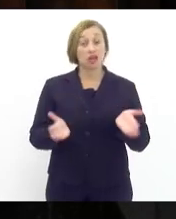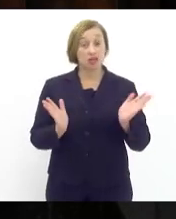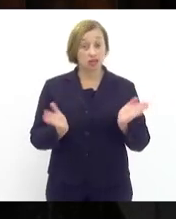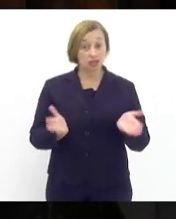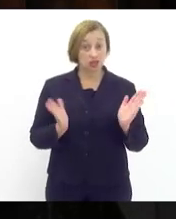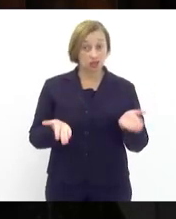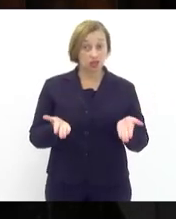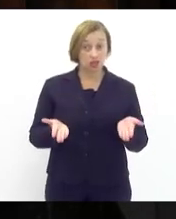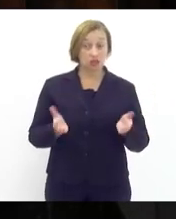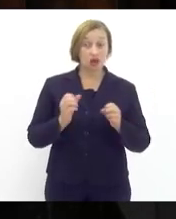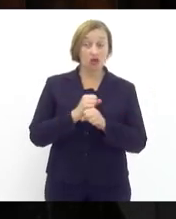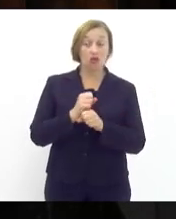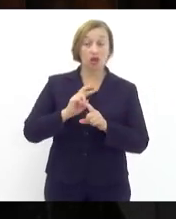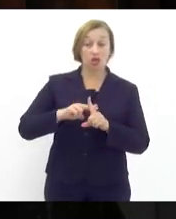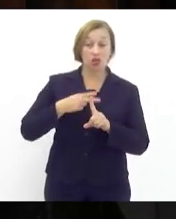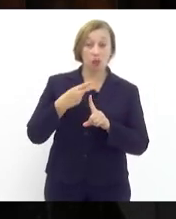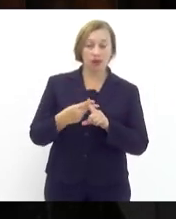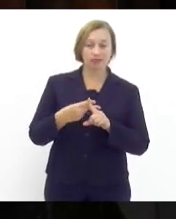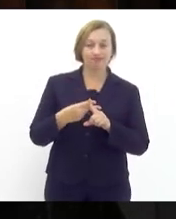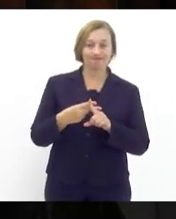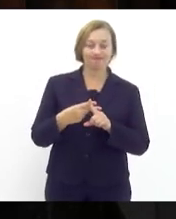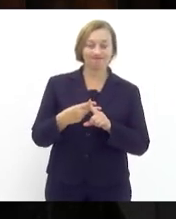é dobrar